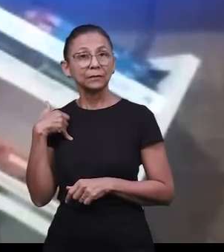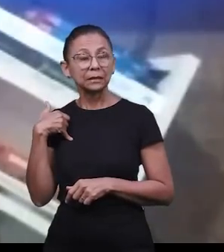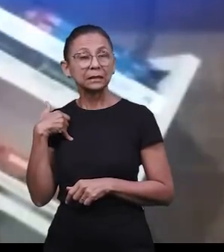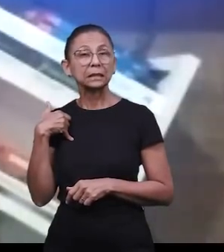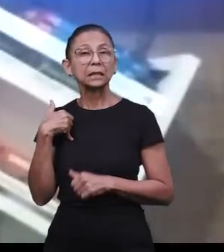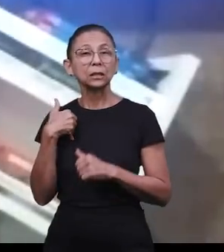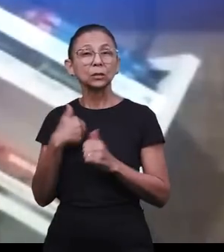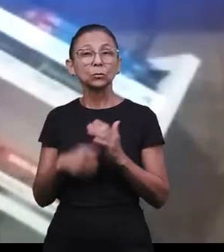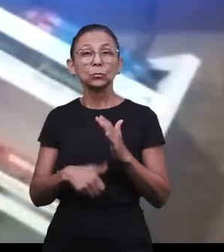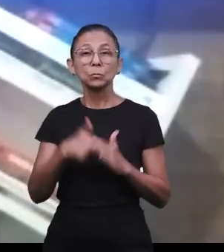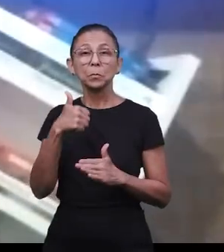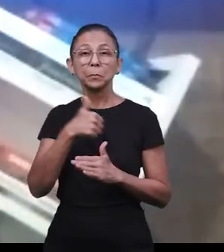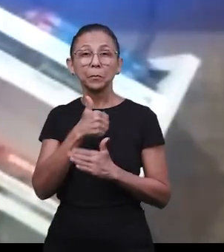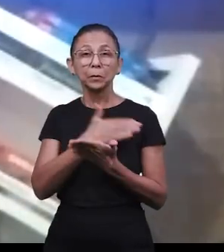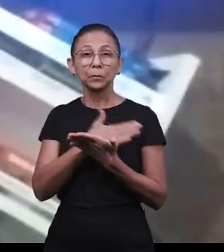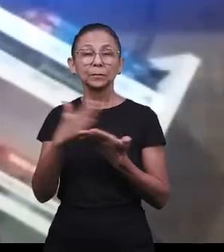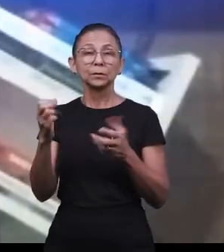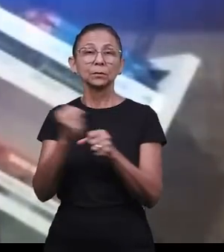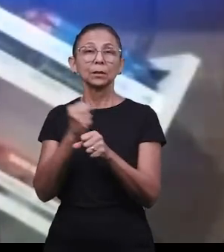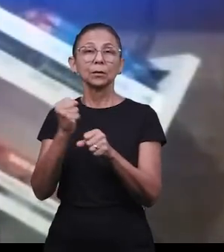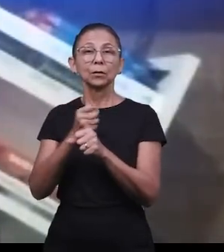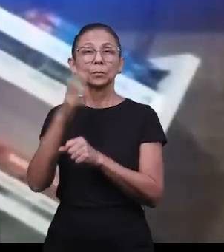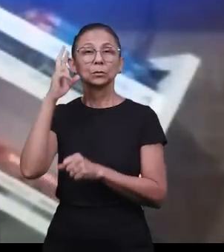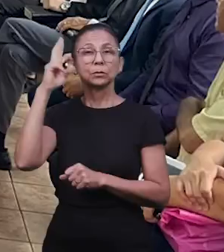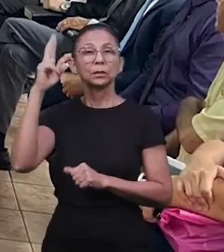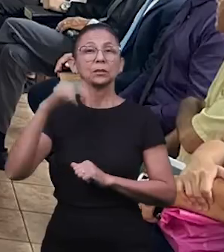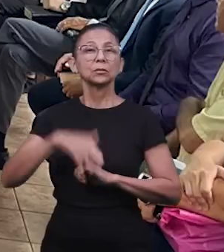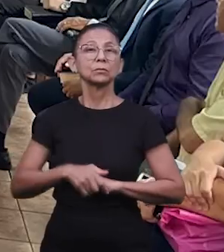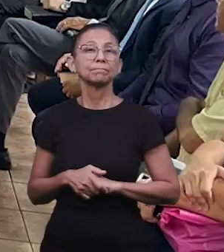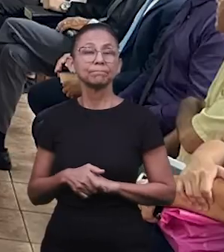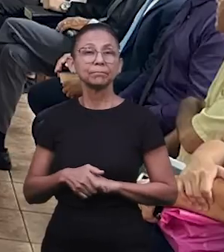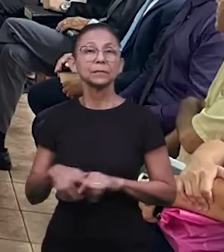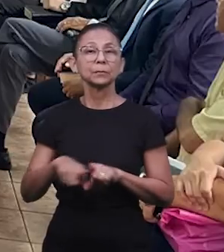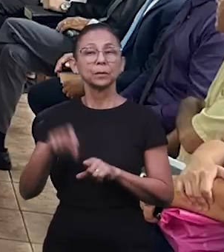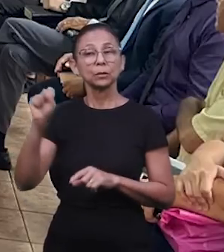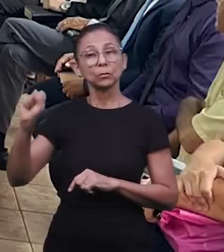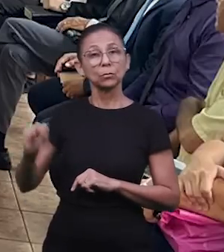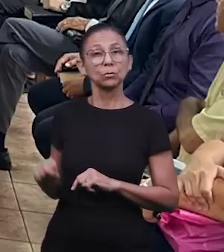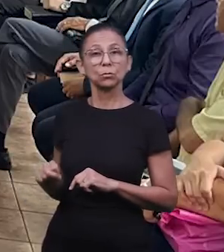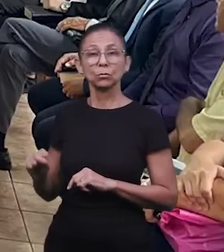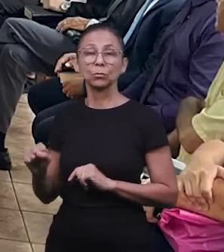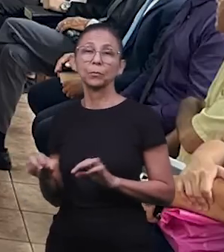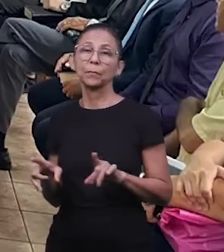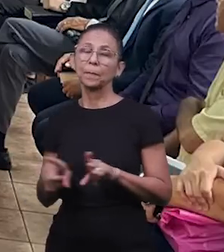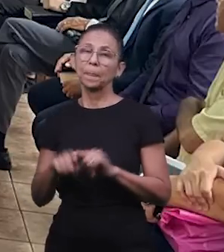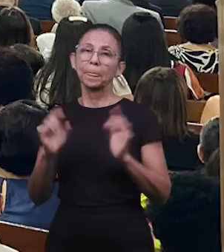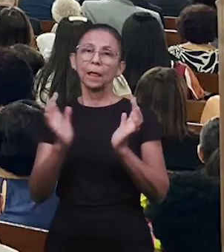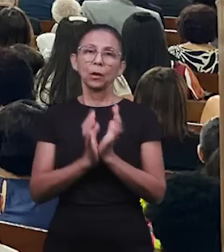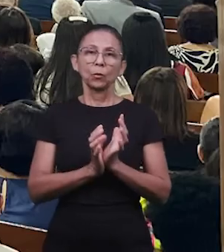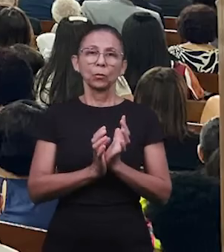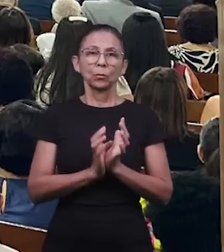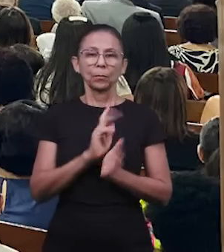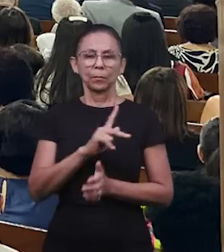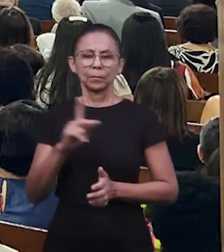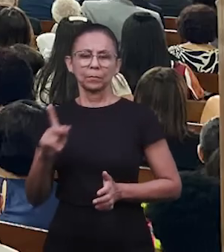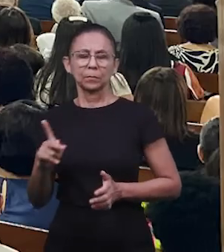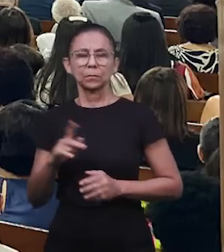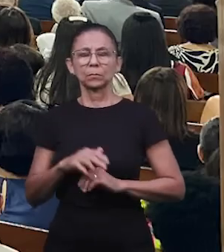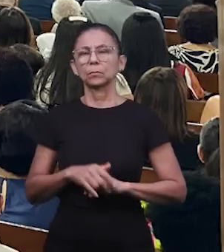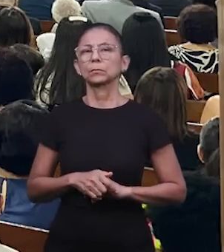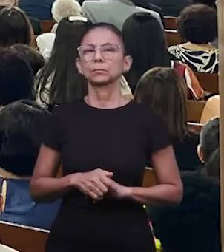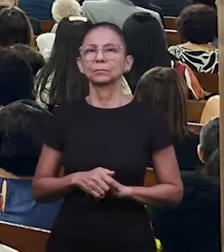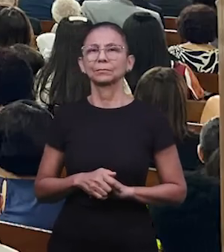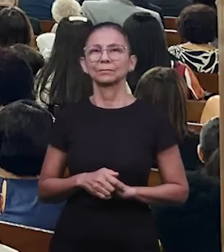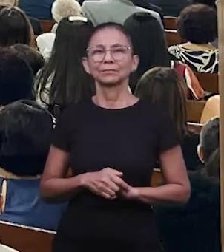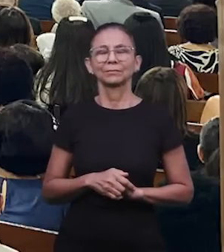como também no sul fluminense. Foi feita também uma reunião com professoras, senhoras de frente e obreiros na igreja do Ano Bom.